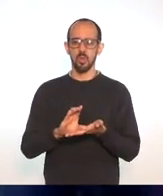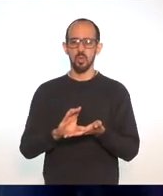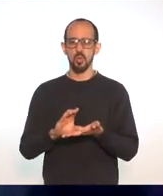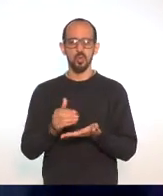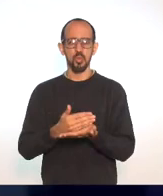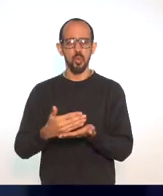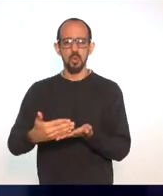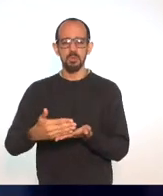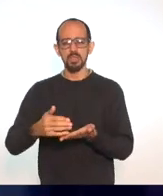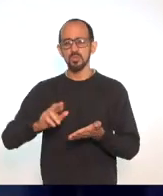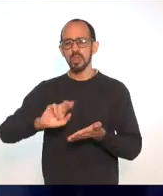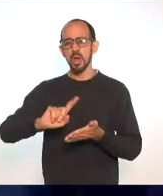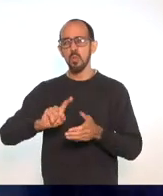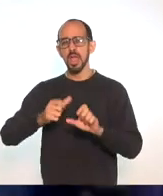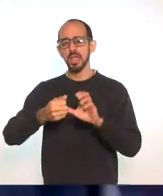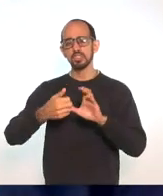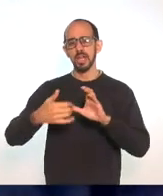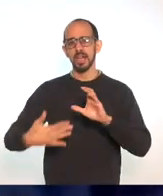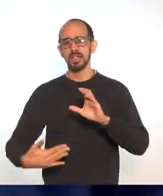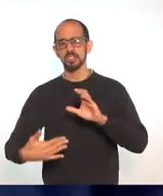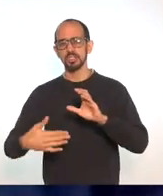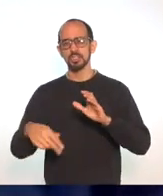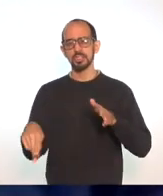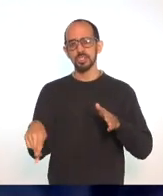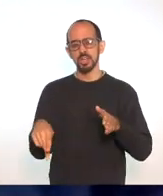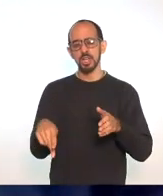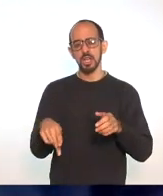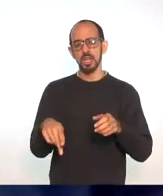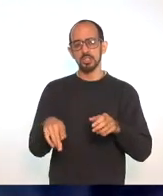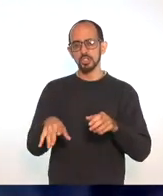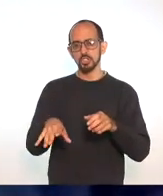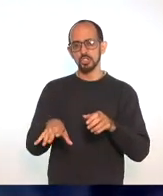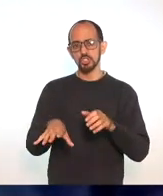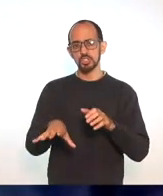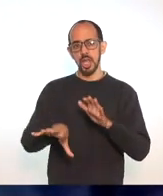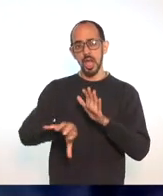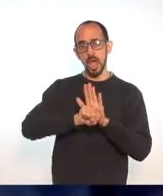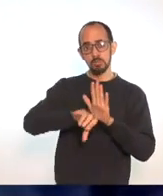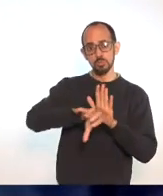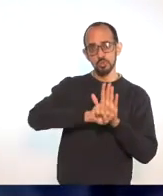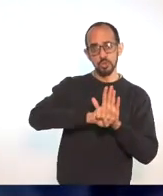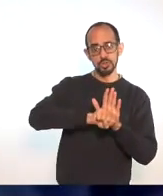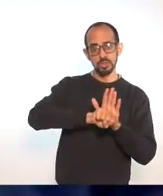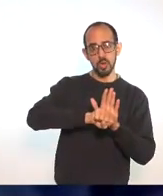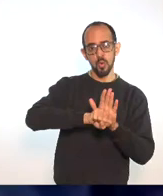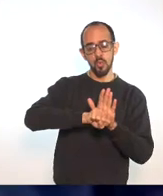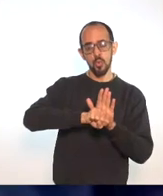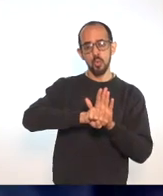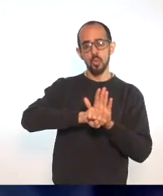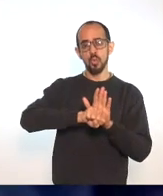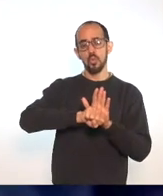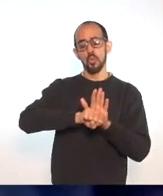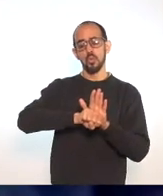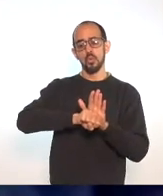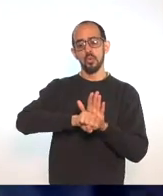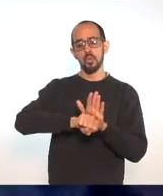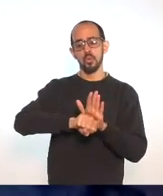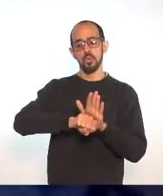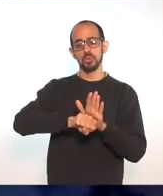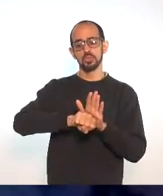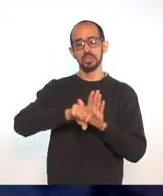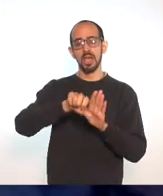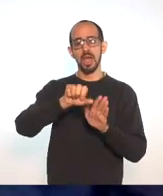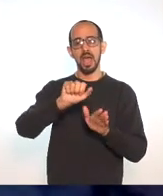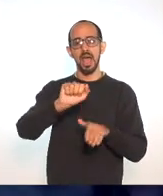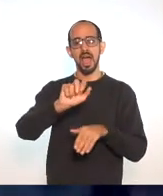é de característica de é sede absorção de avocar na dialogar e será